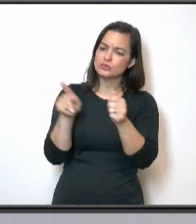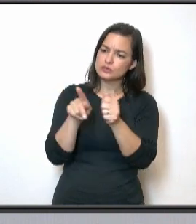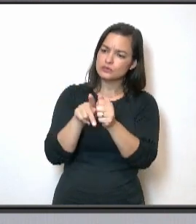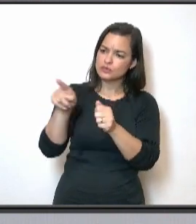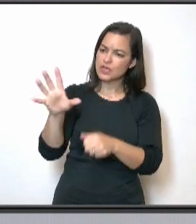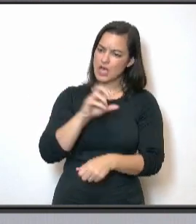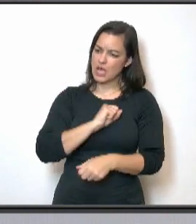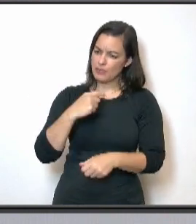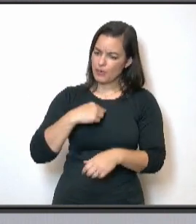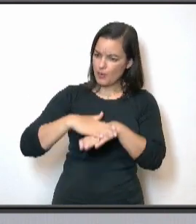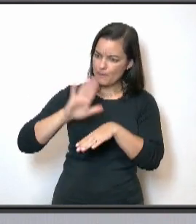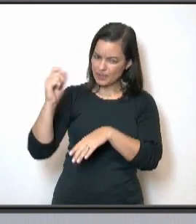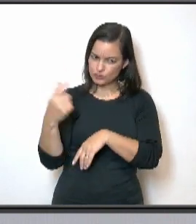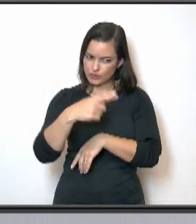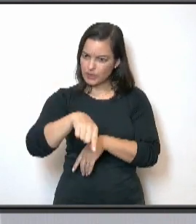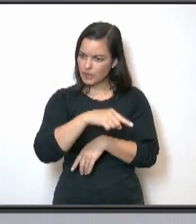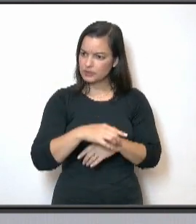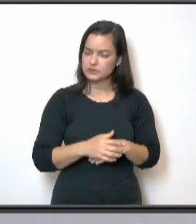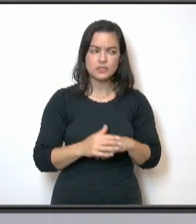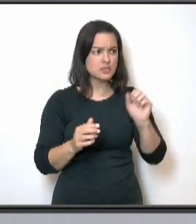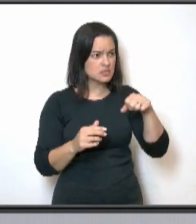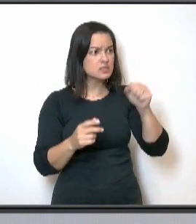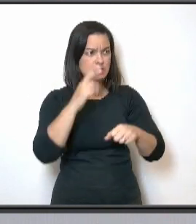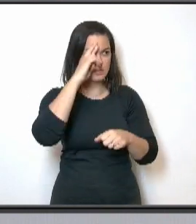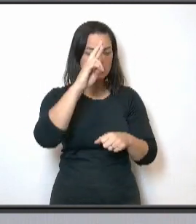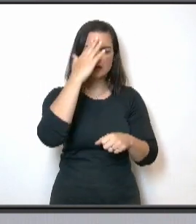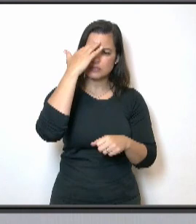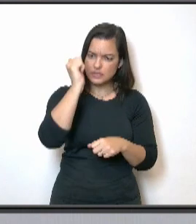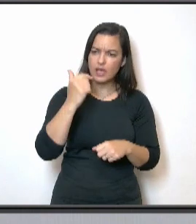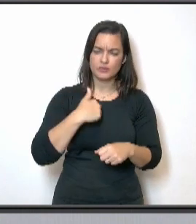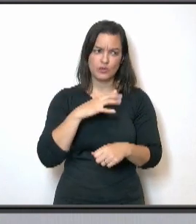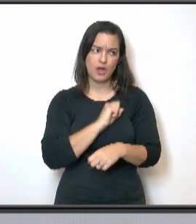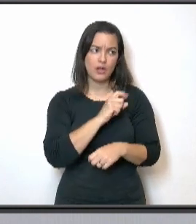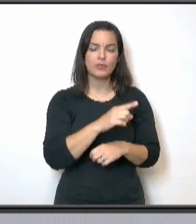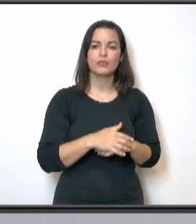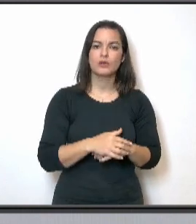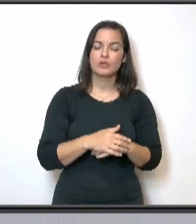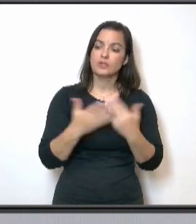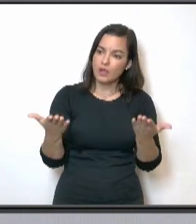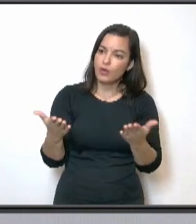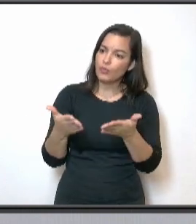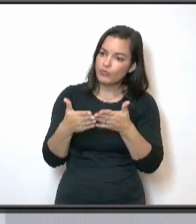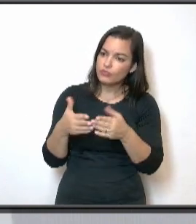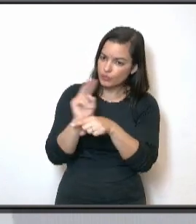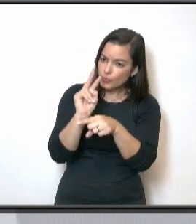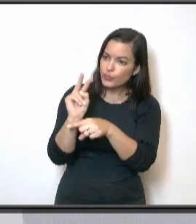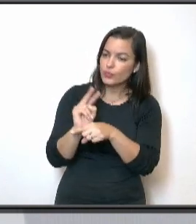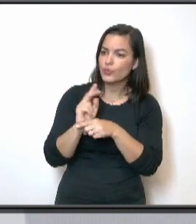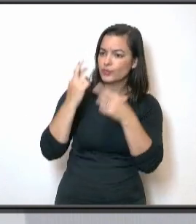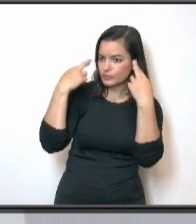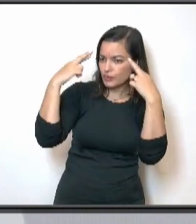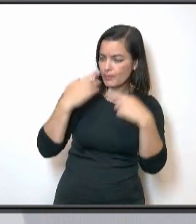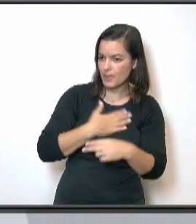outros? Ele respondeu: Sim, Senhor, tu sabes que te amo. Ele lhe disse: apacenta os meus cordeiros. Tornou